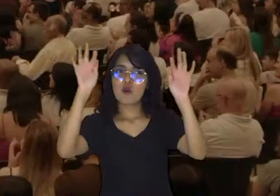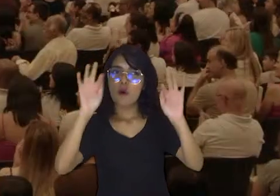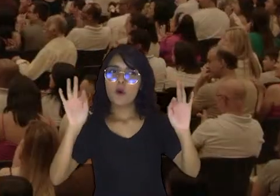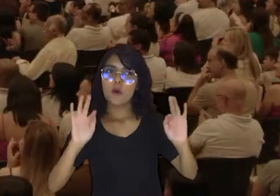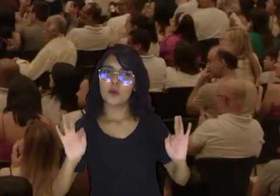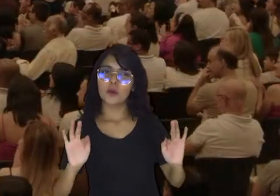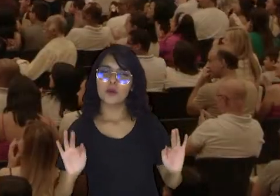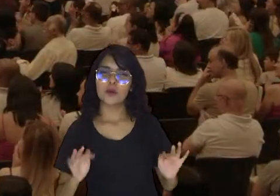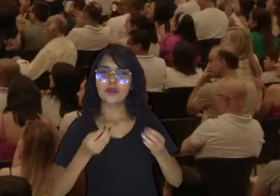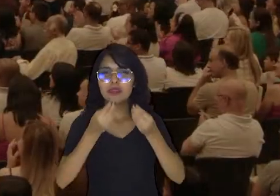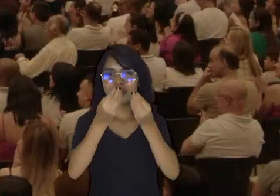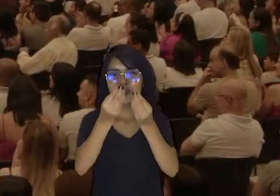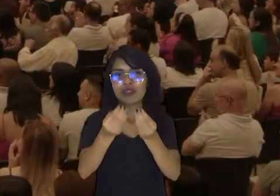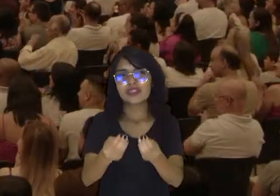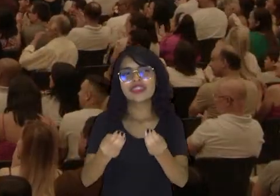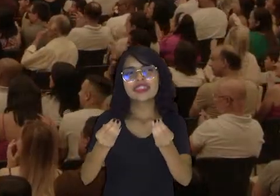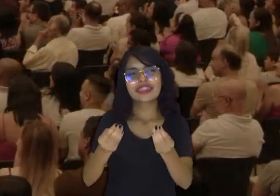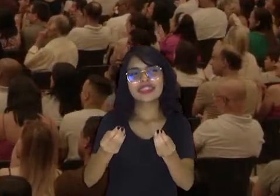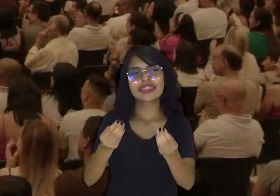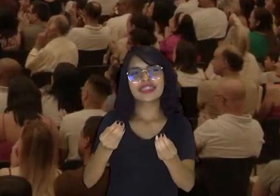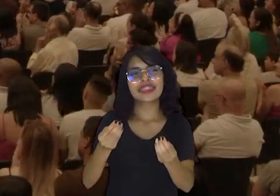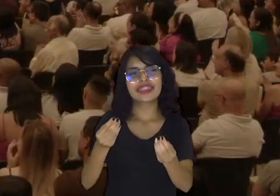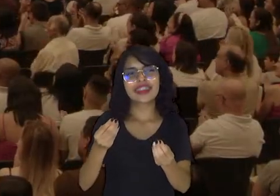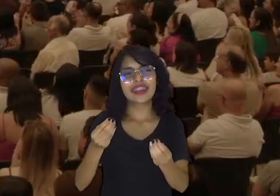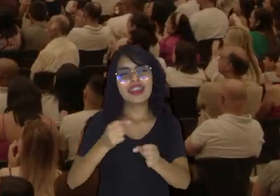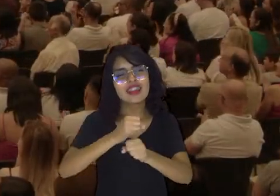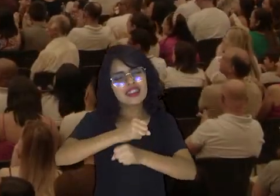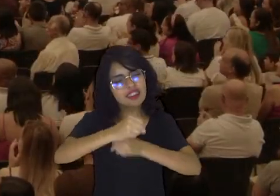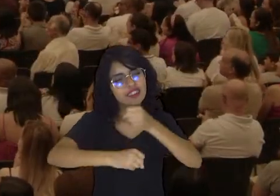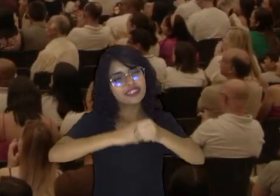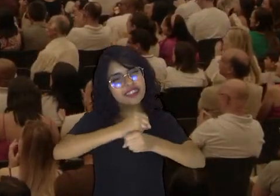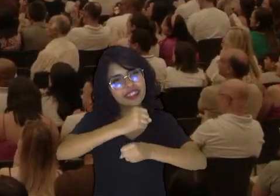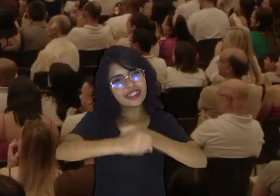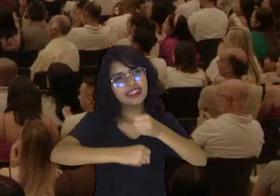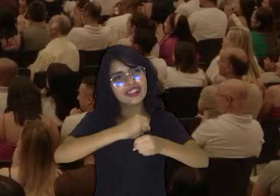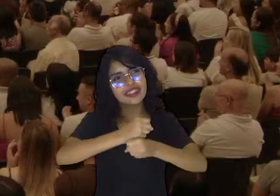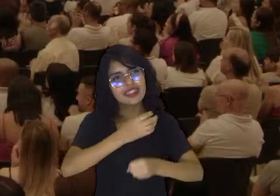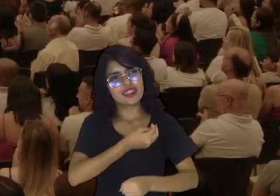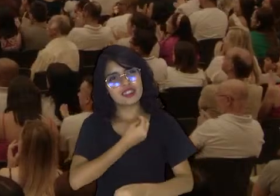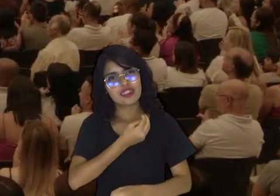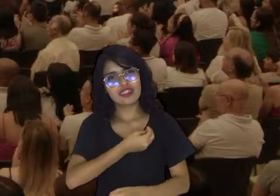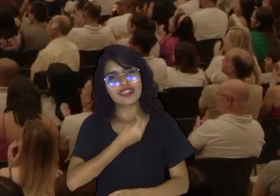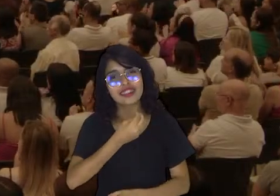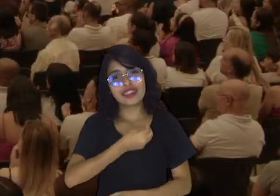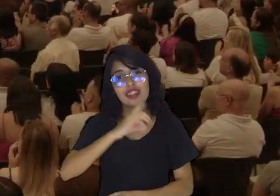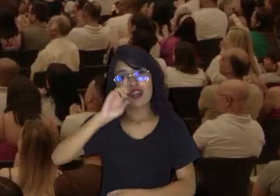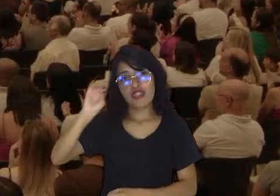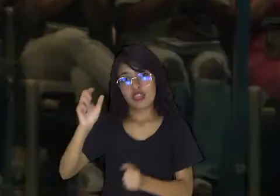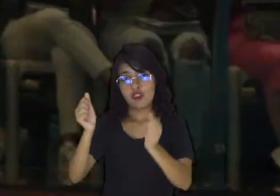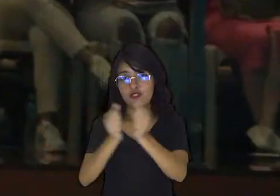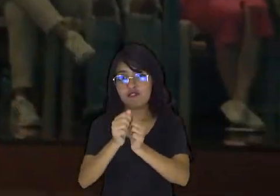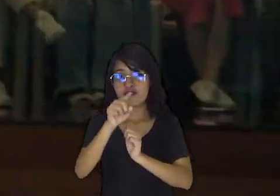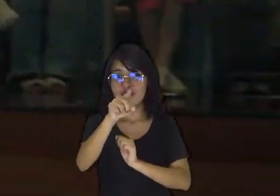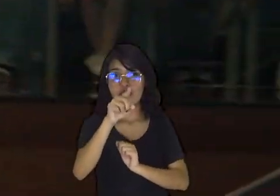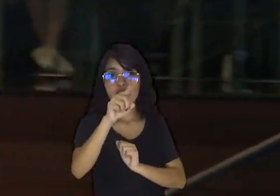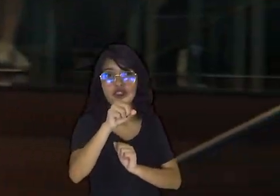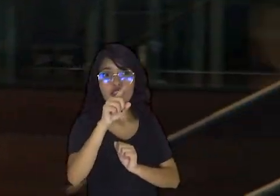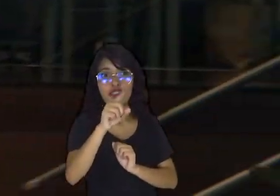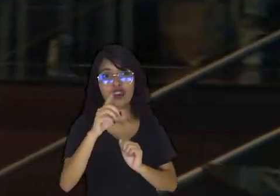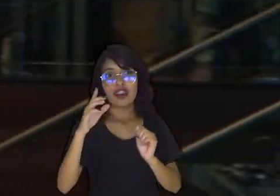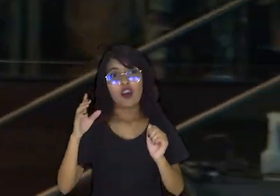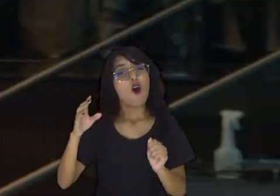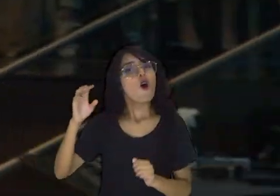Muita felicidade, muitos anos de vida. Com Deus em você, pro